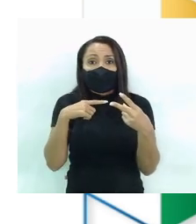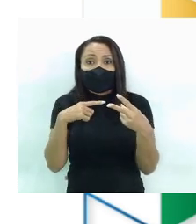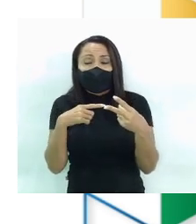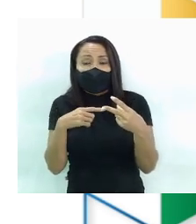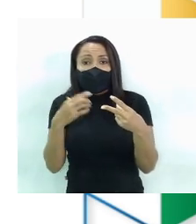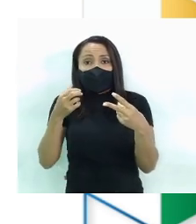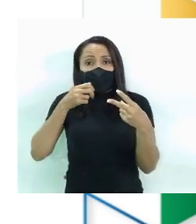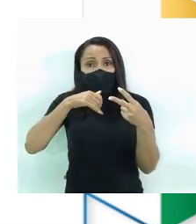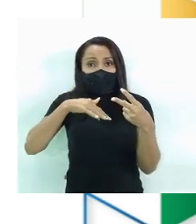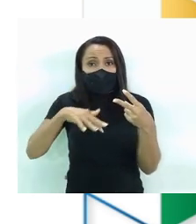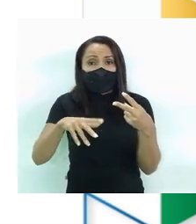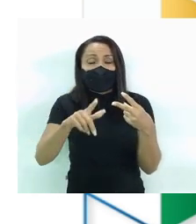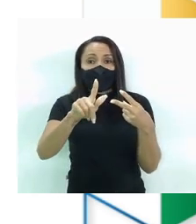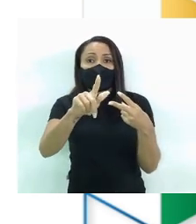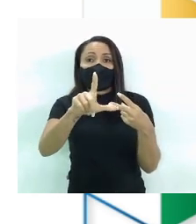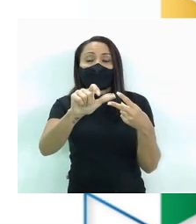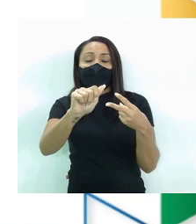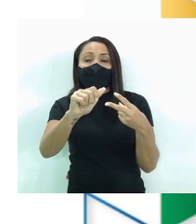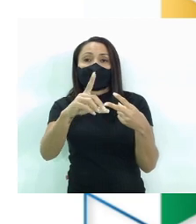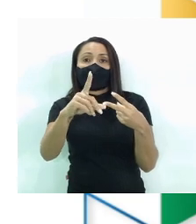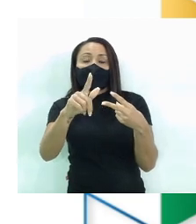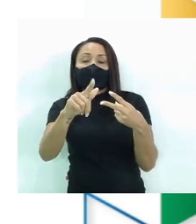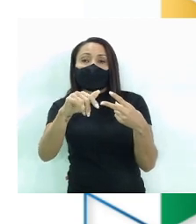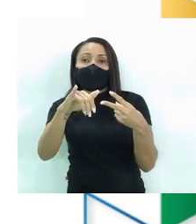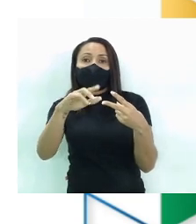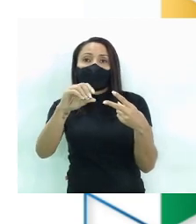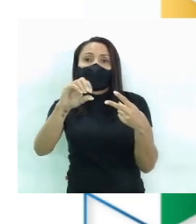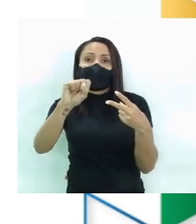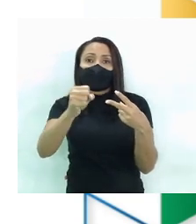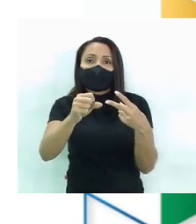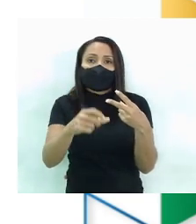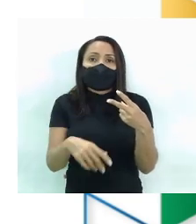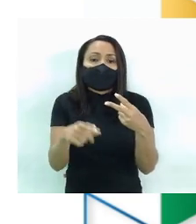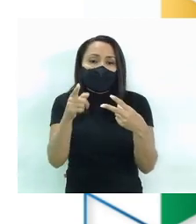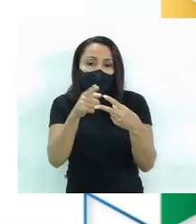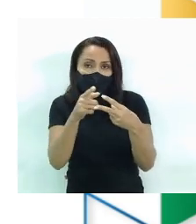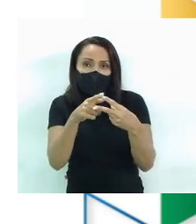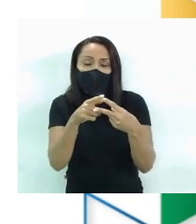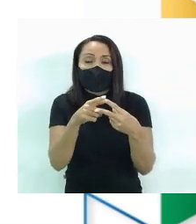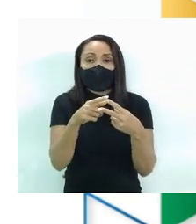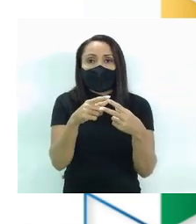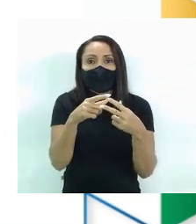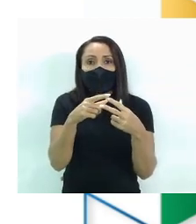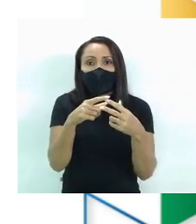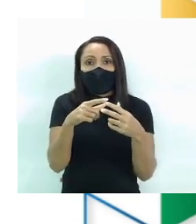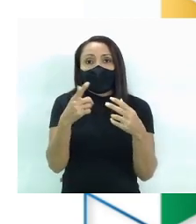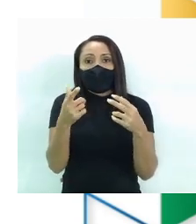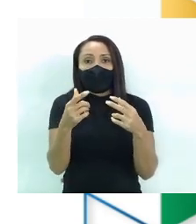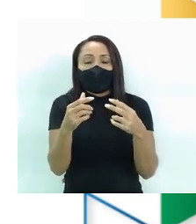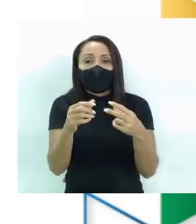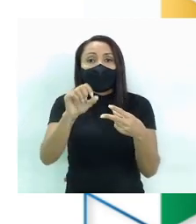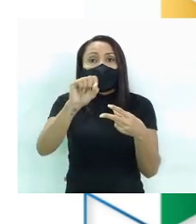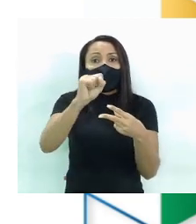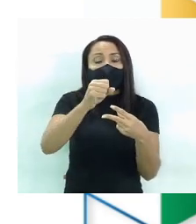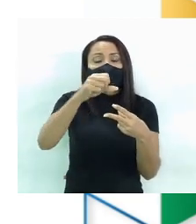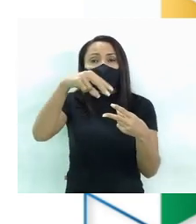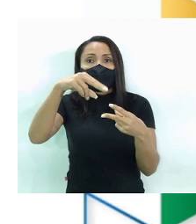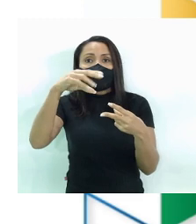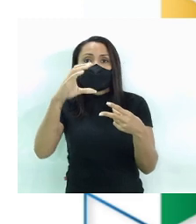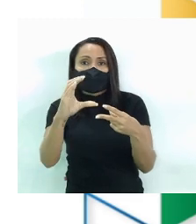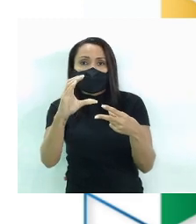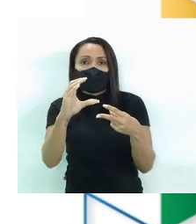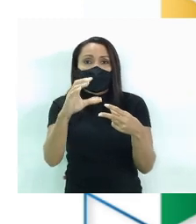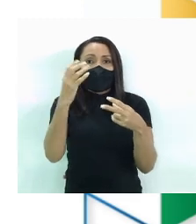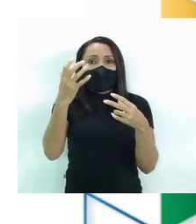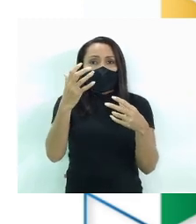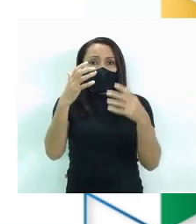os gânglios, tá certo? Vamos lá. No sistema nervoso central, SNC é constituído pelo encéfalo e